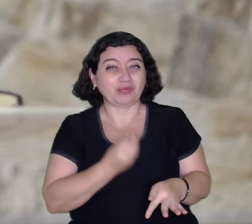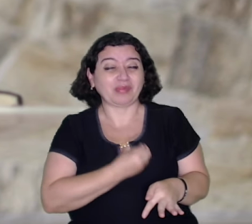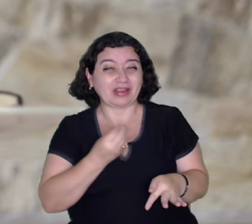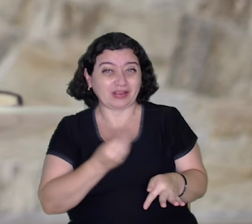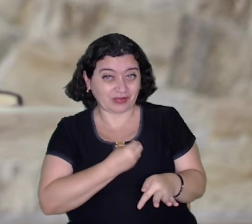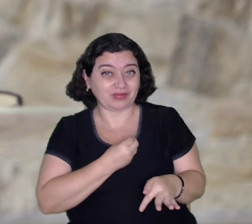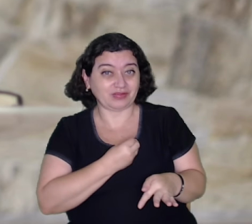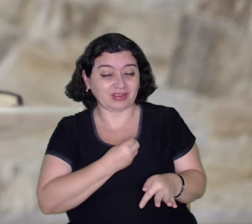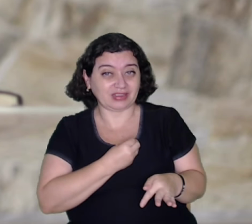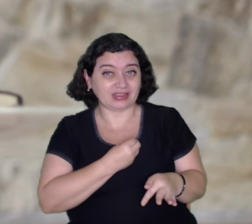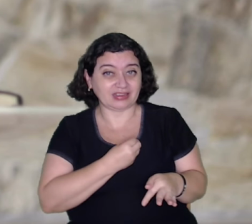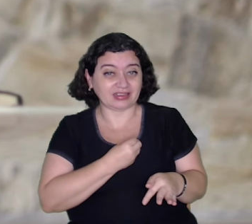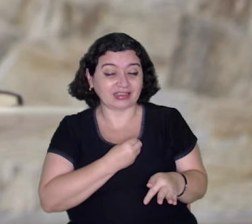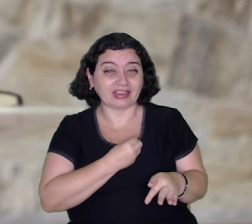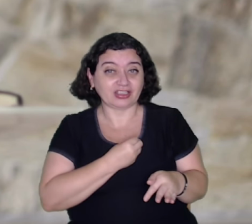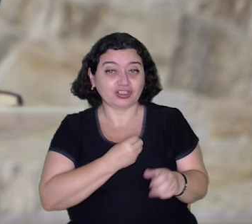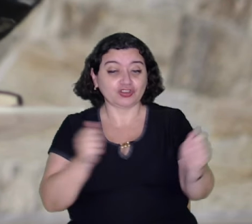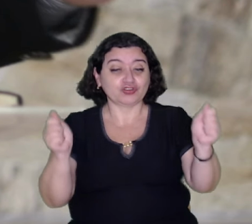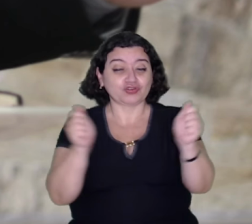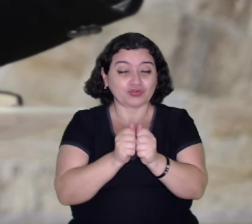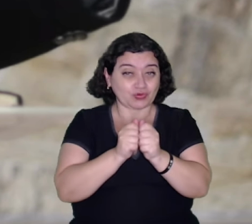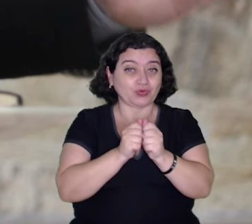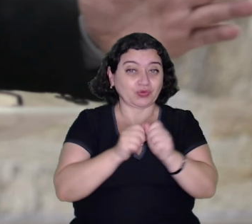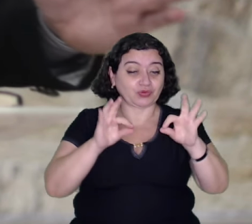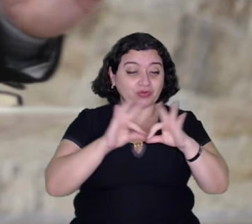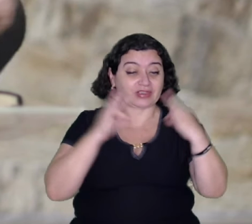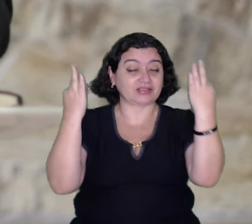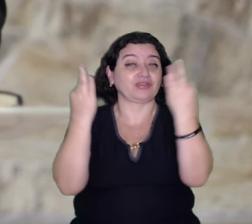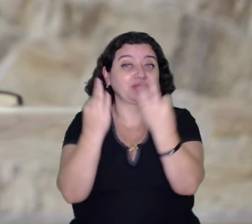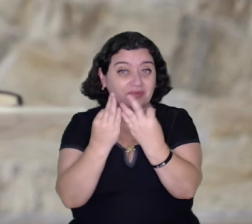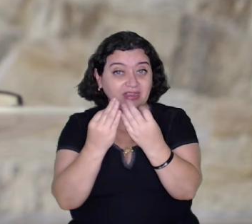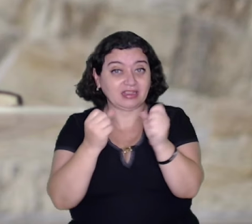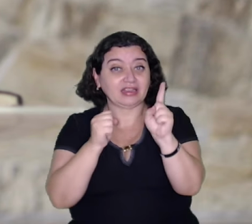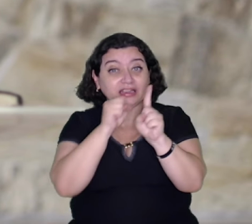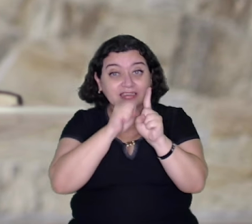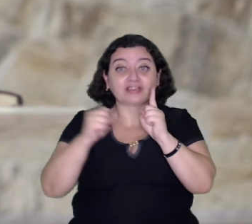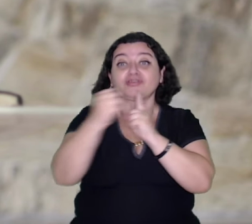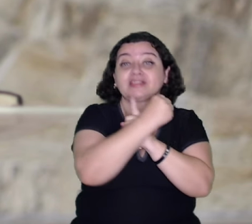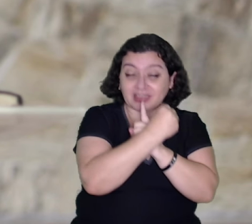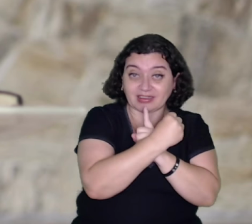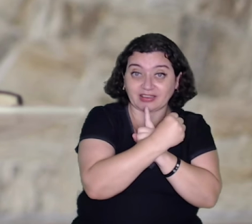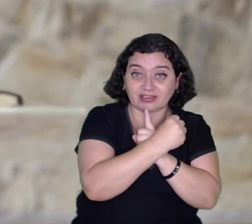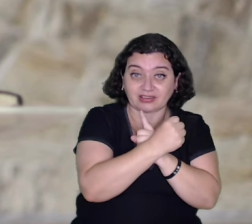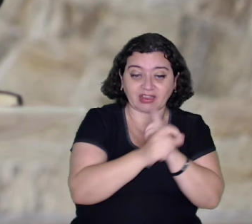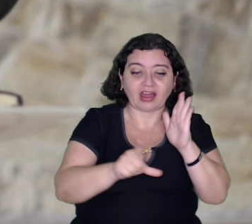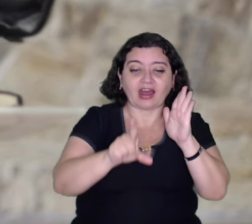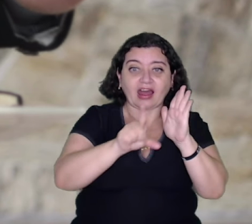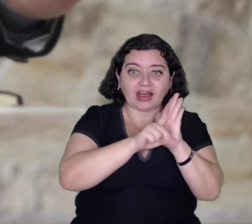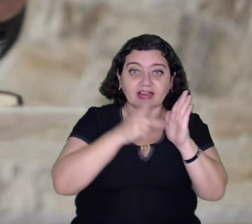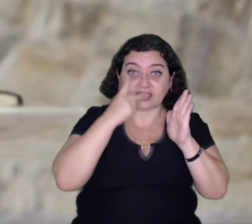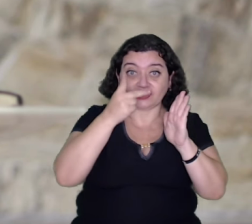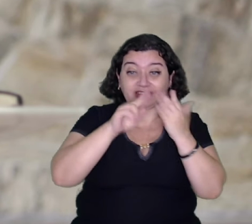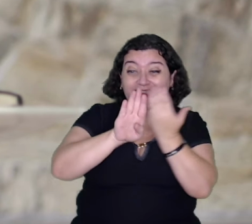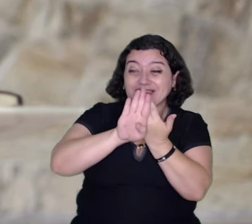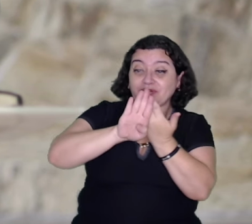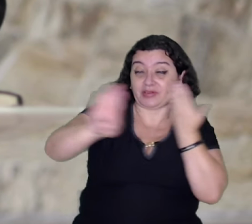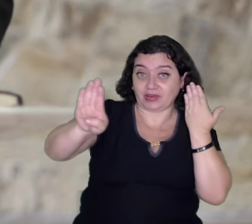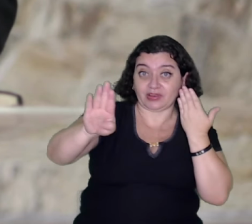restrições sociais, familiares, porque eles estavam separados. Era a lei que pedia isso, eles não podiam encostar em